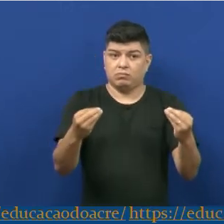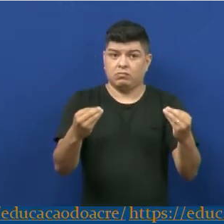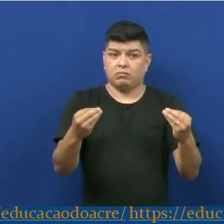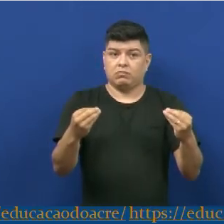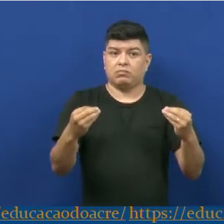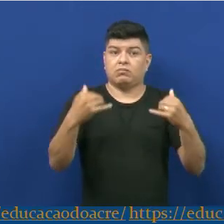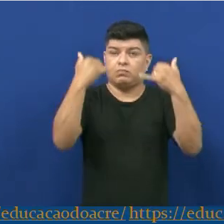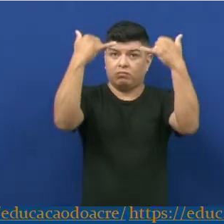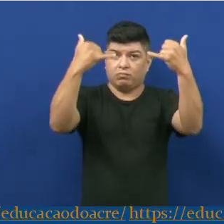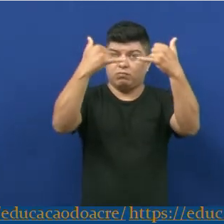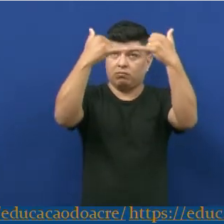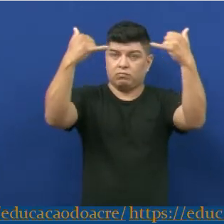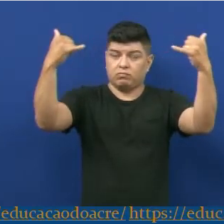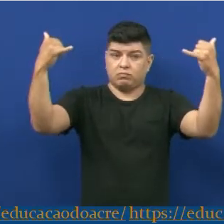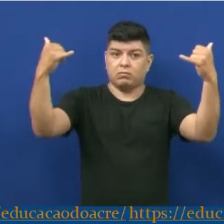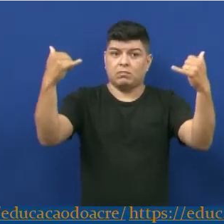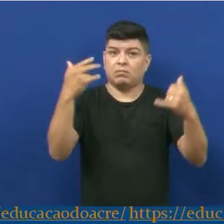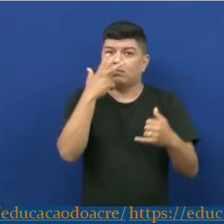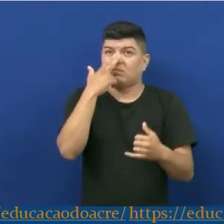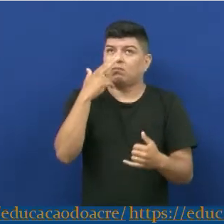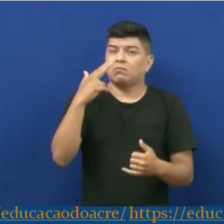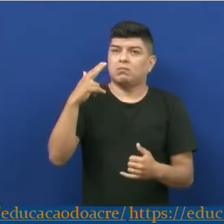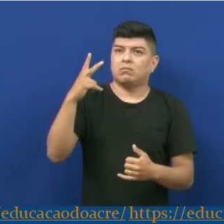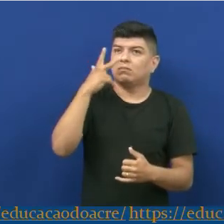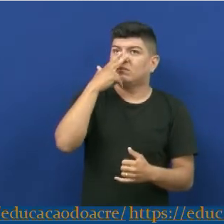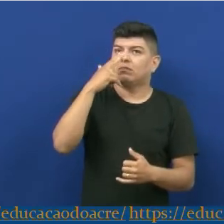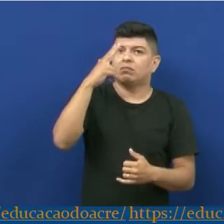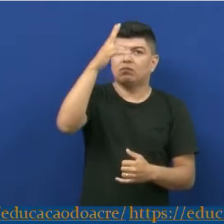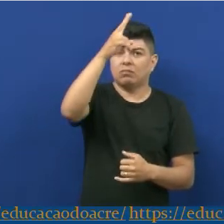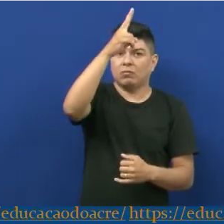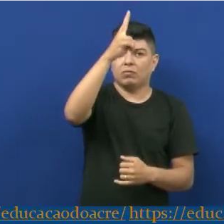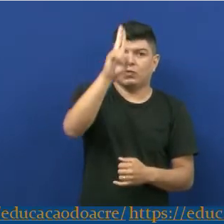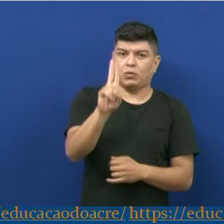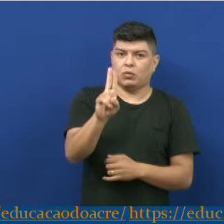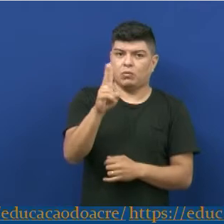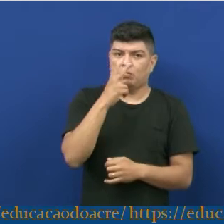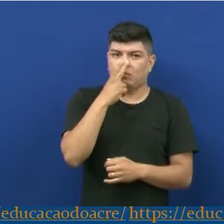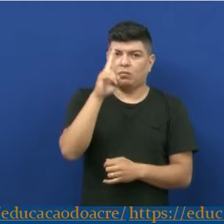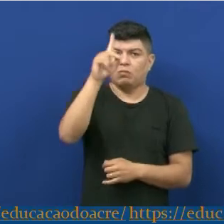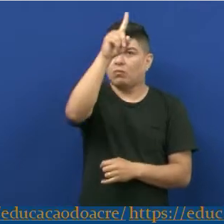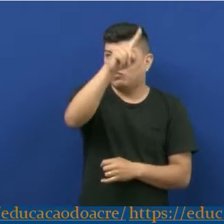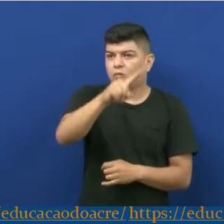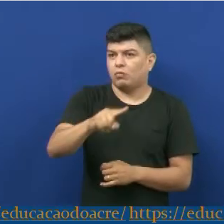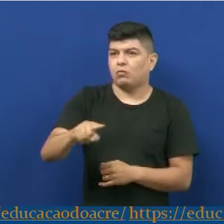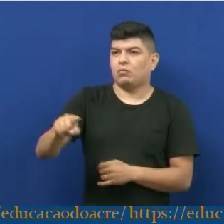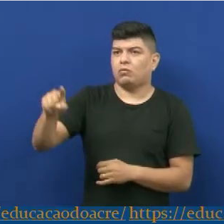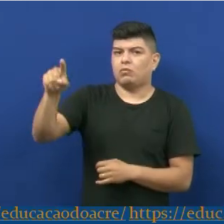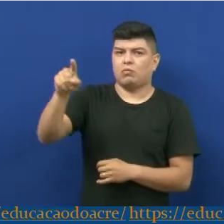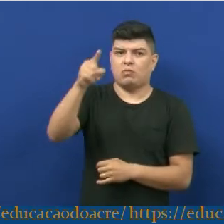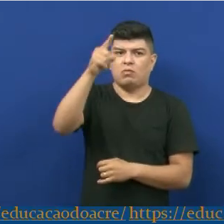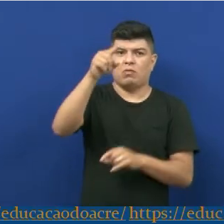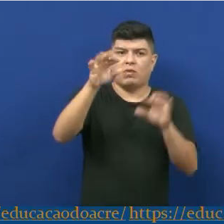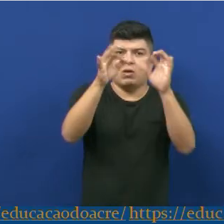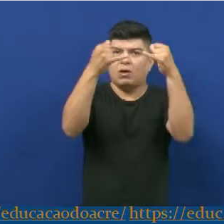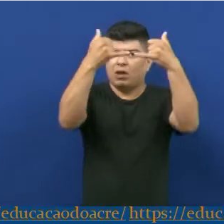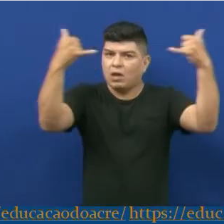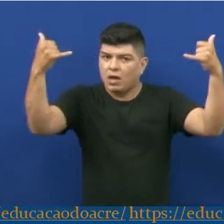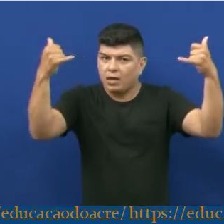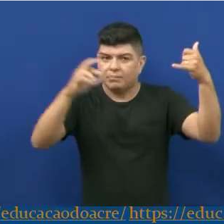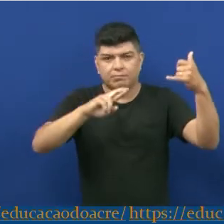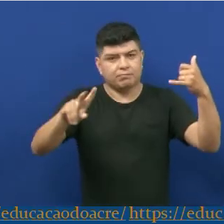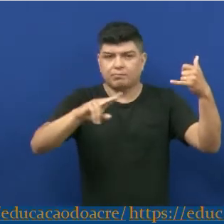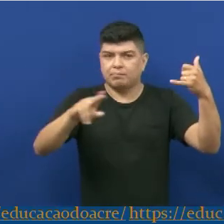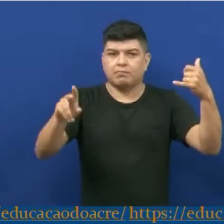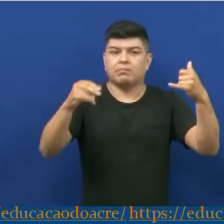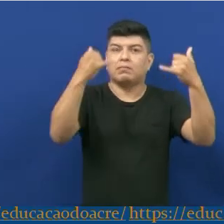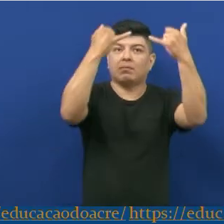de alta tensão no poste, ele fica mais ou menos em formato de U, ele não fica completamente reto. Porque pode acontecer de